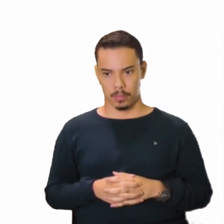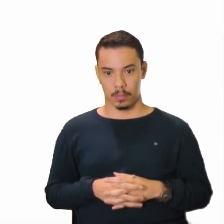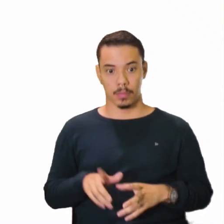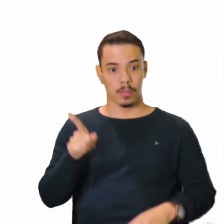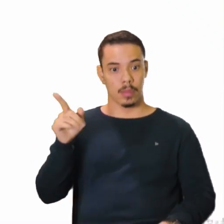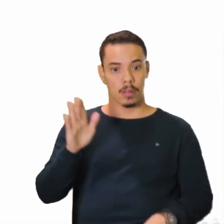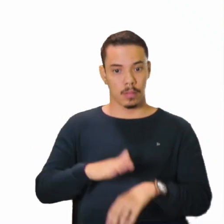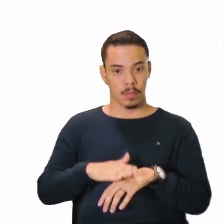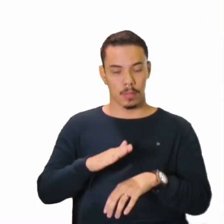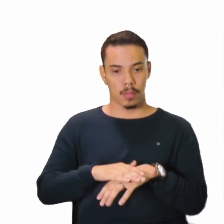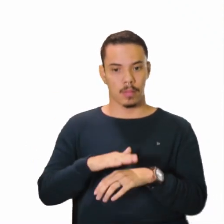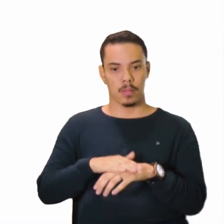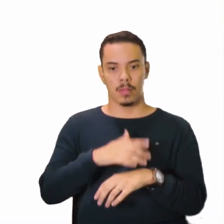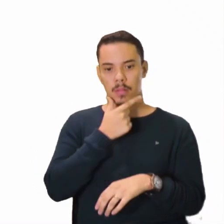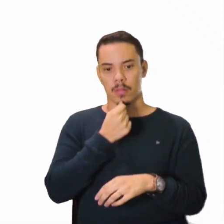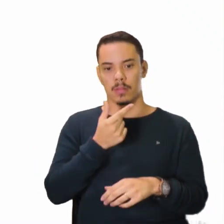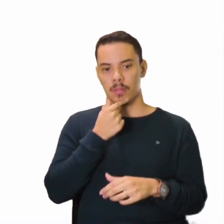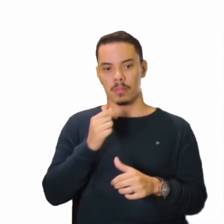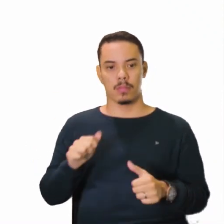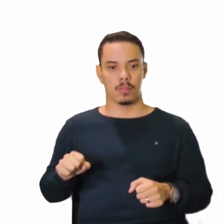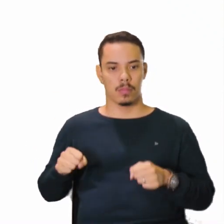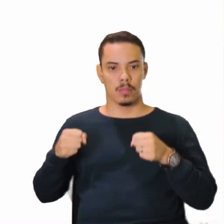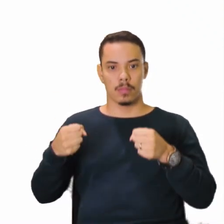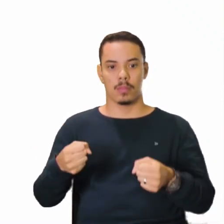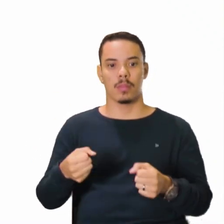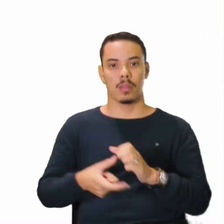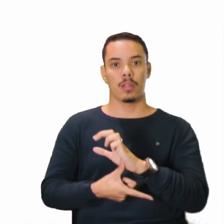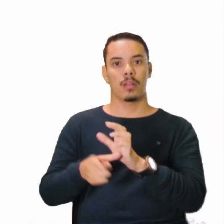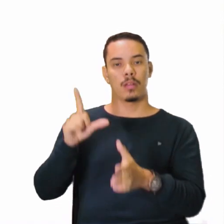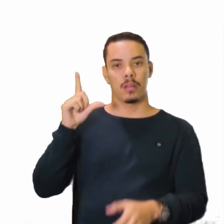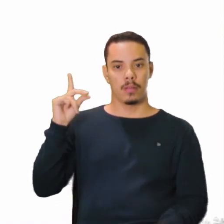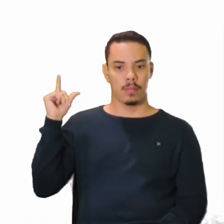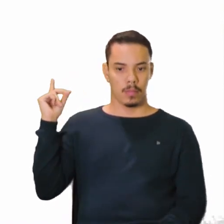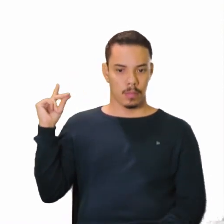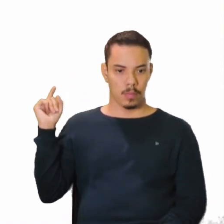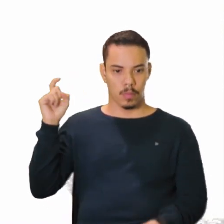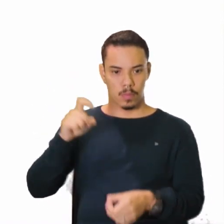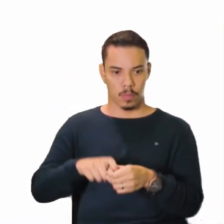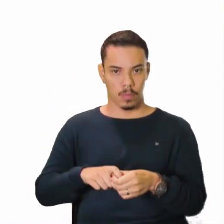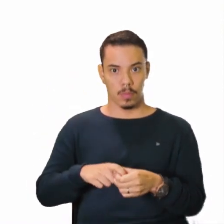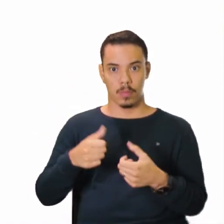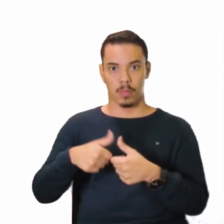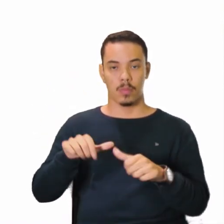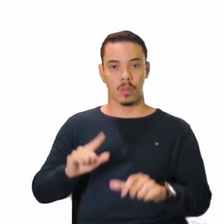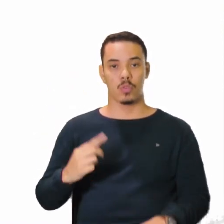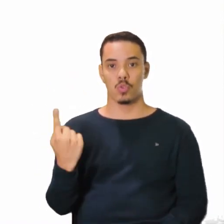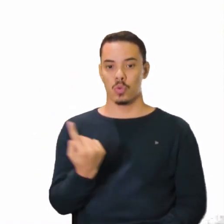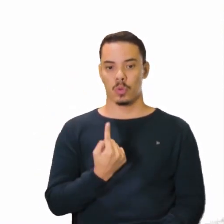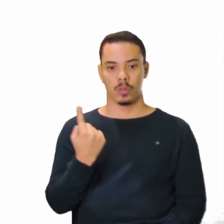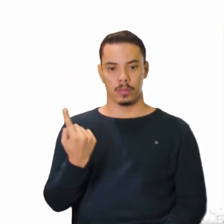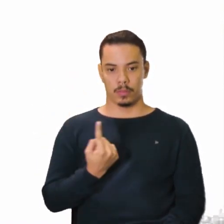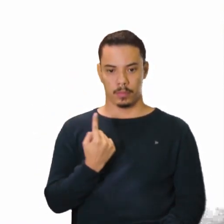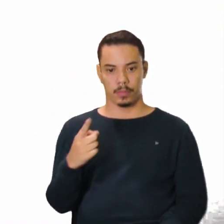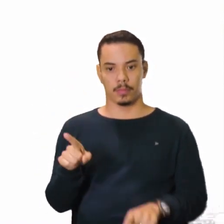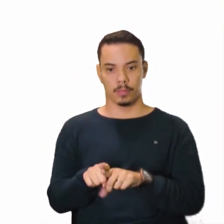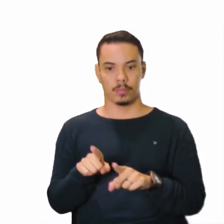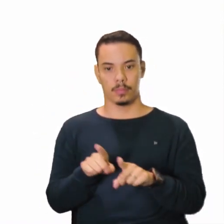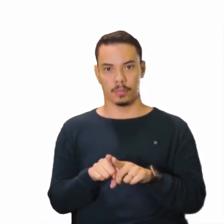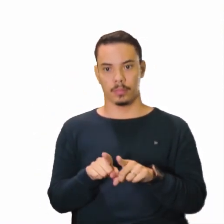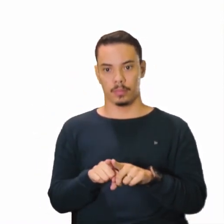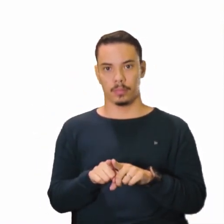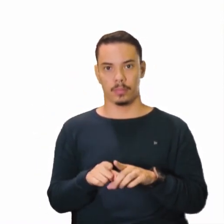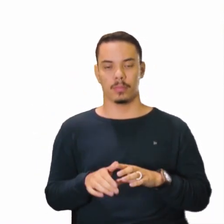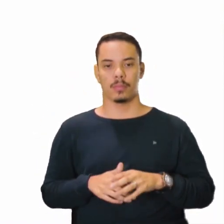mesmas ruas que anos antes, voltando do sul, pisara sozinha e